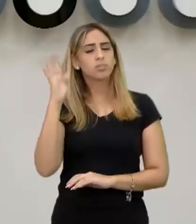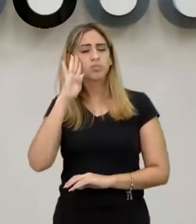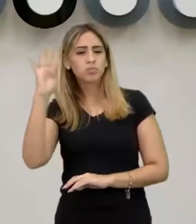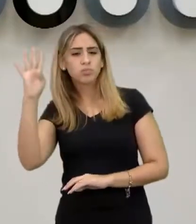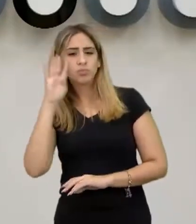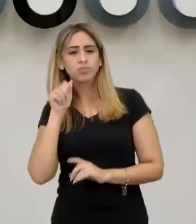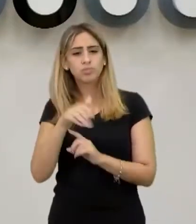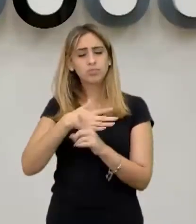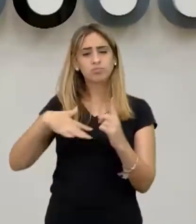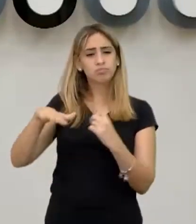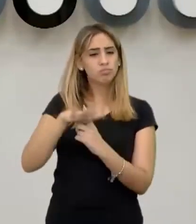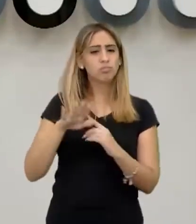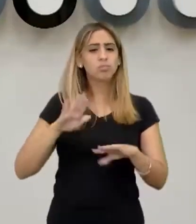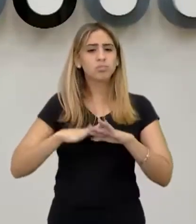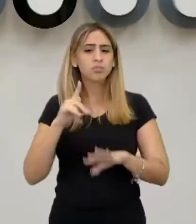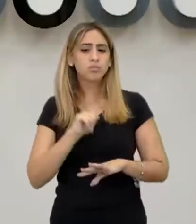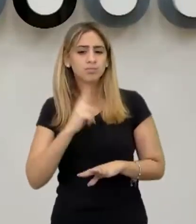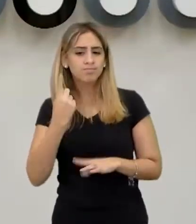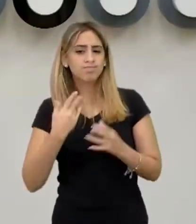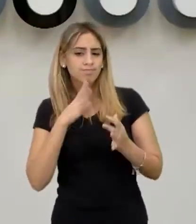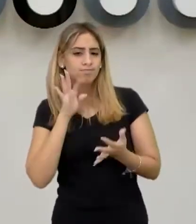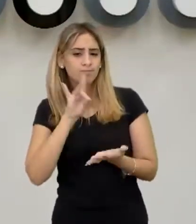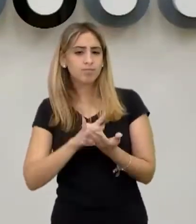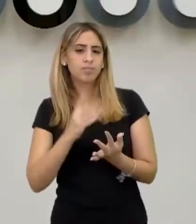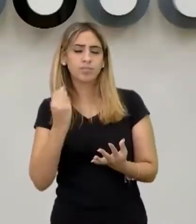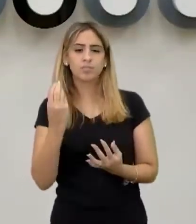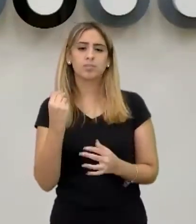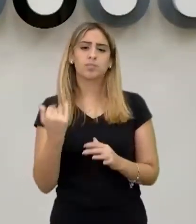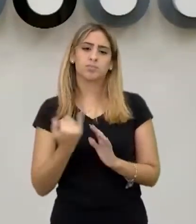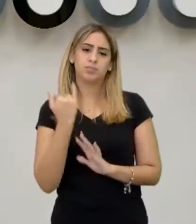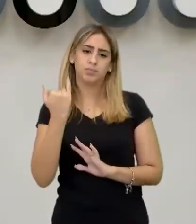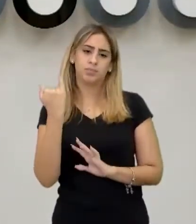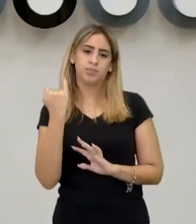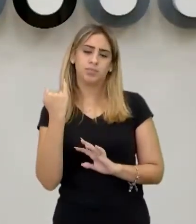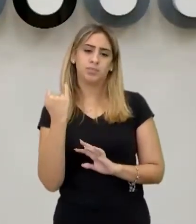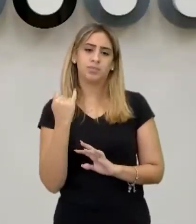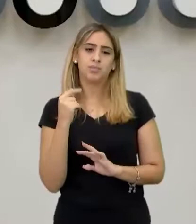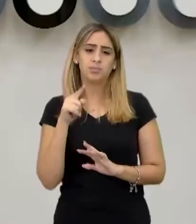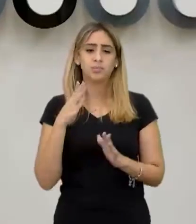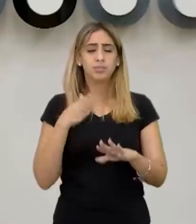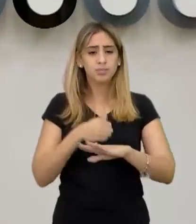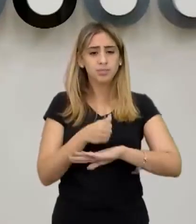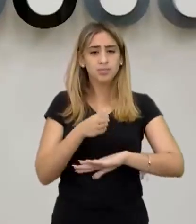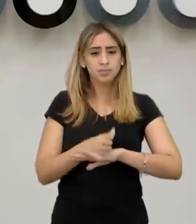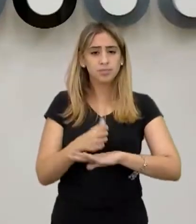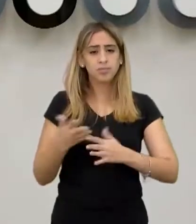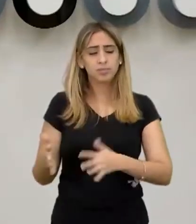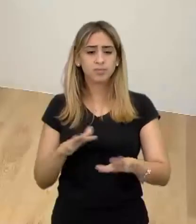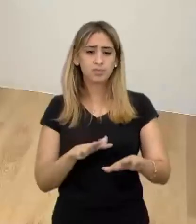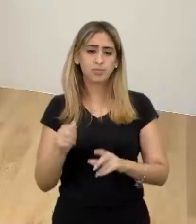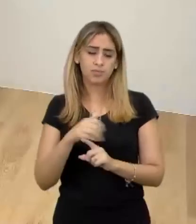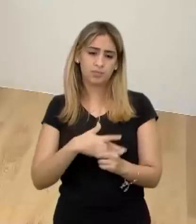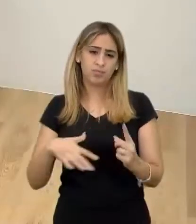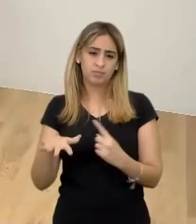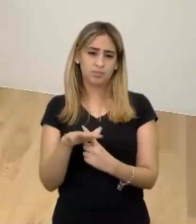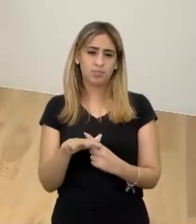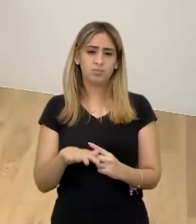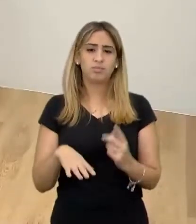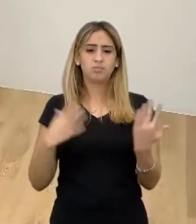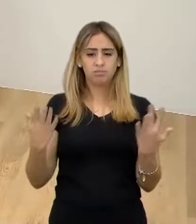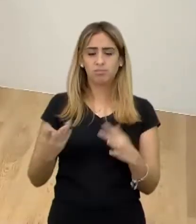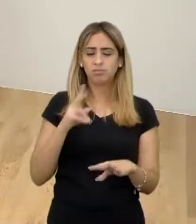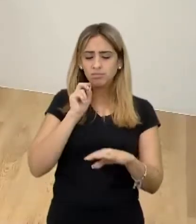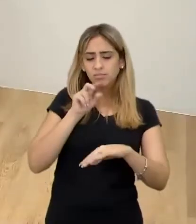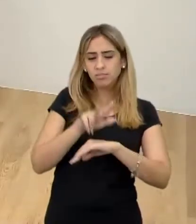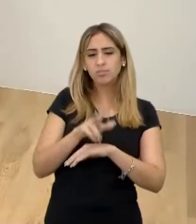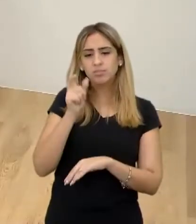a filosofia, com a sociologia, mas teve um fato na minha vida que foi muito determinante, que foi a participação em movimentos sociais. Legal. E aí